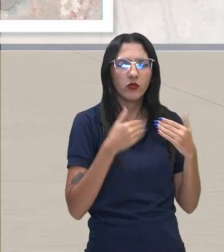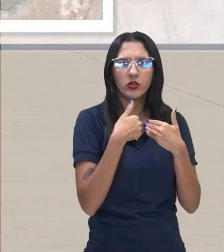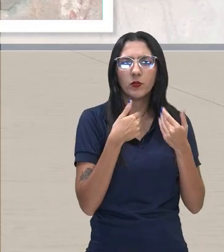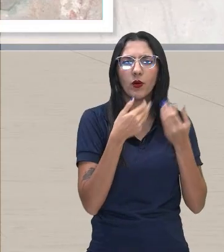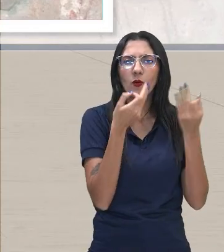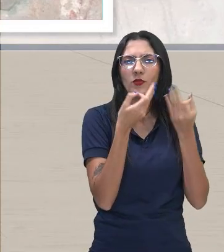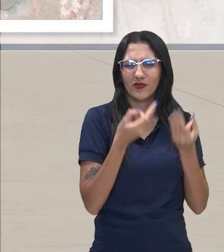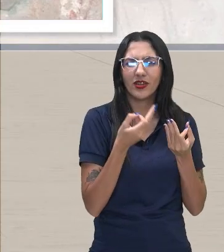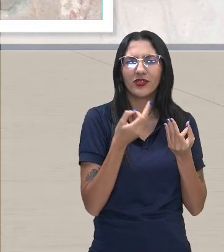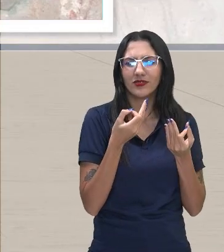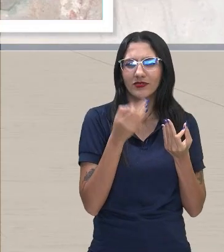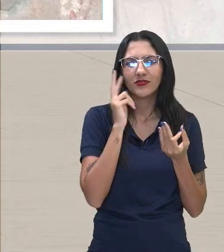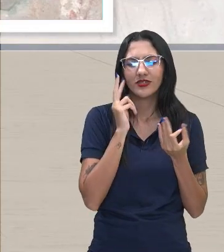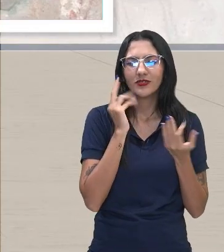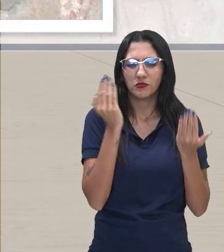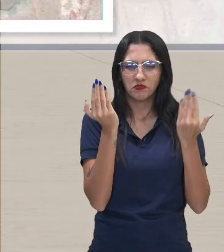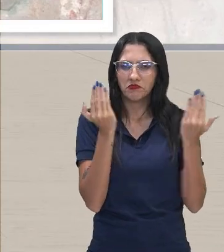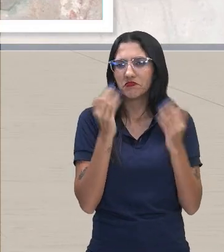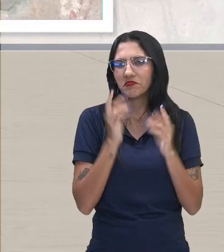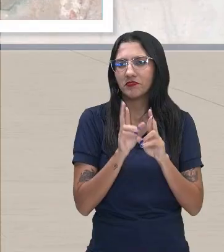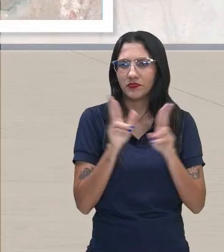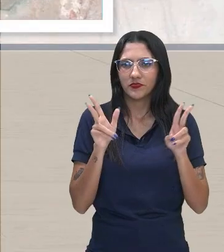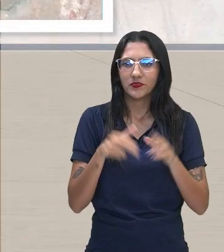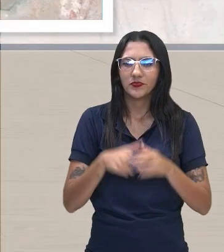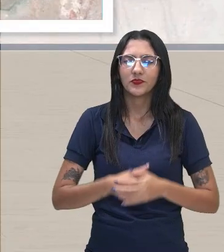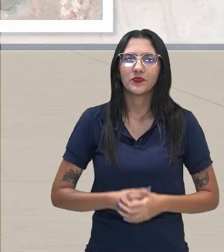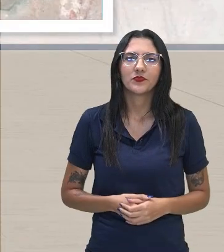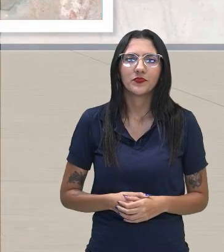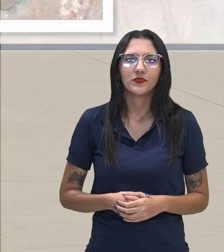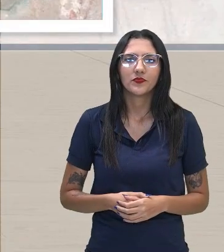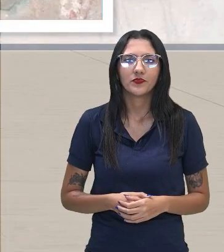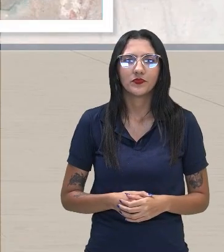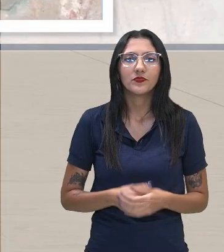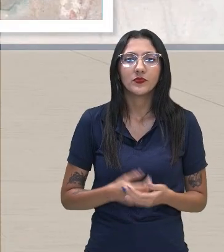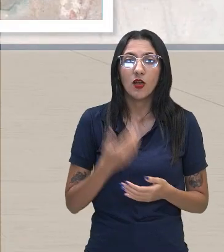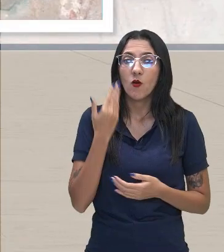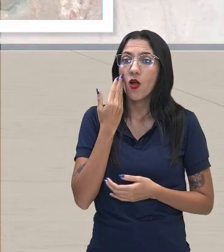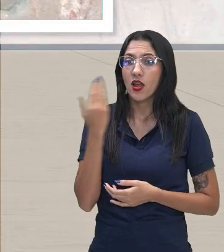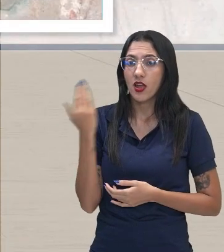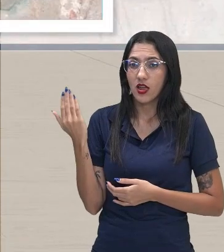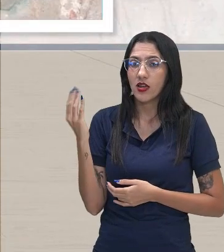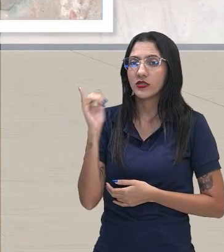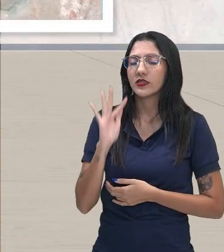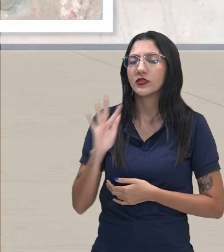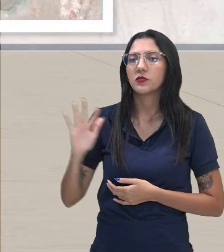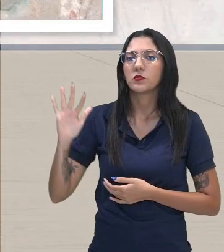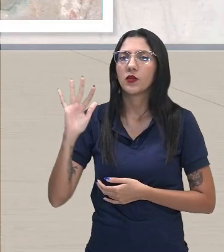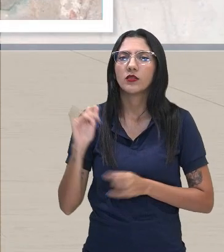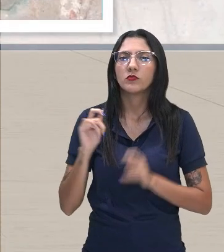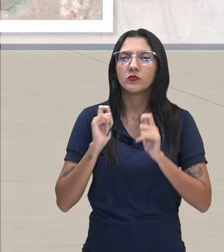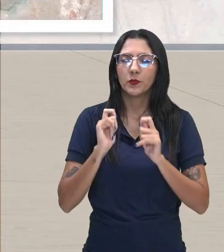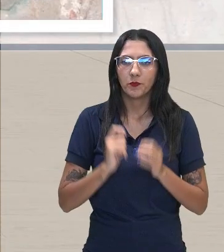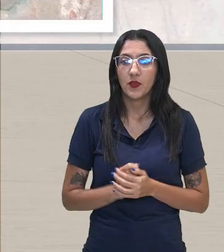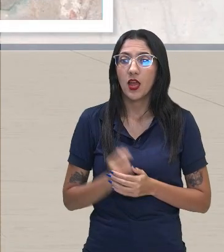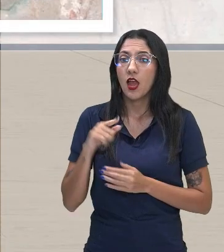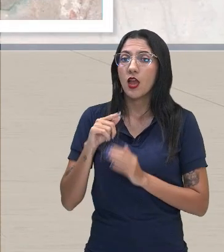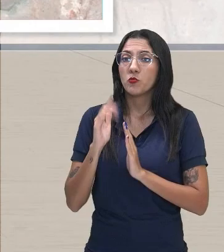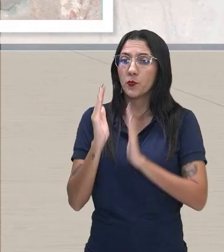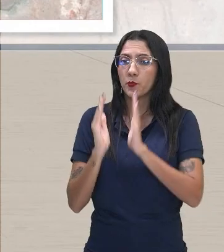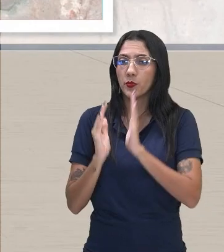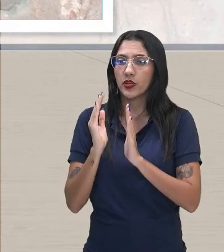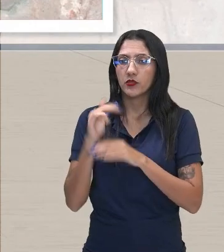aqui na imagem. E vamos agora, essa pintura aqui, essa pintura rupestre, podemos considerar do período neolítico, que a gente